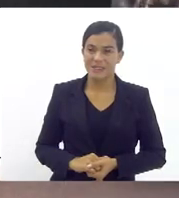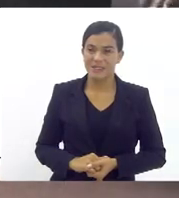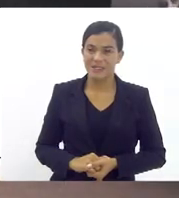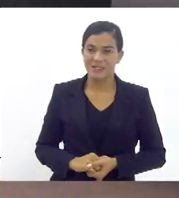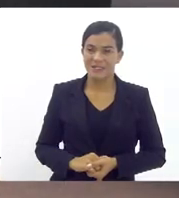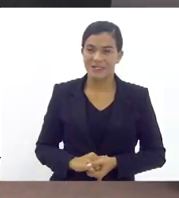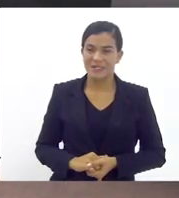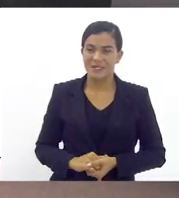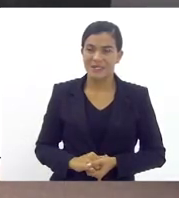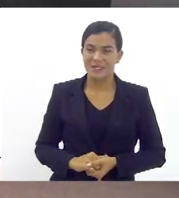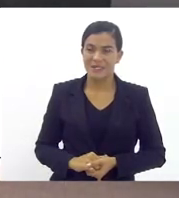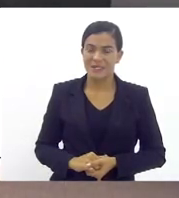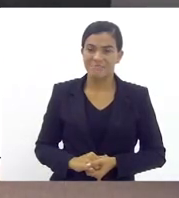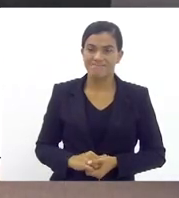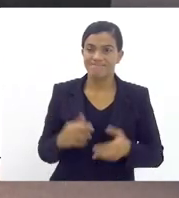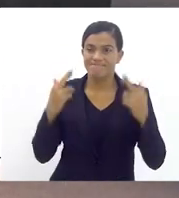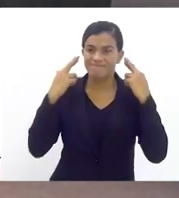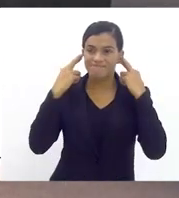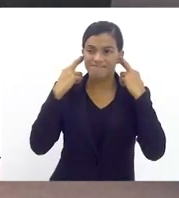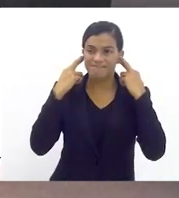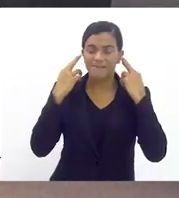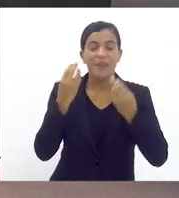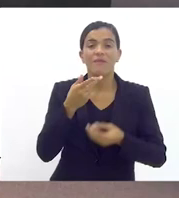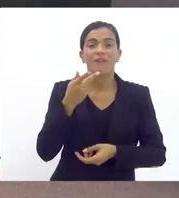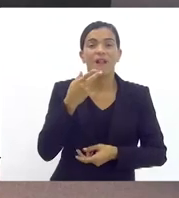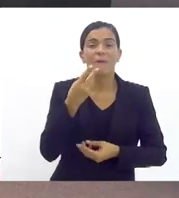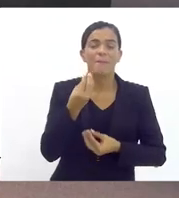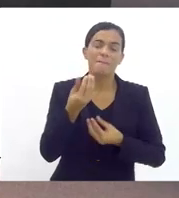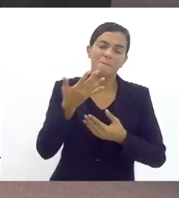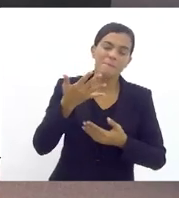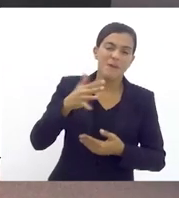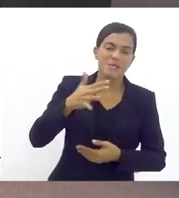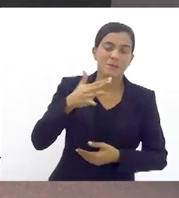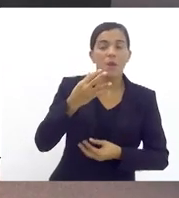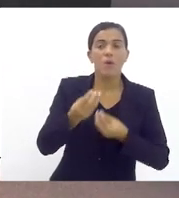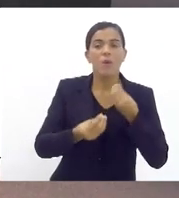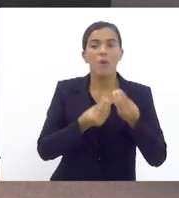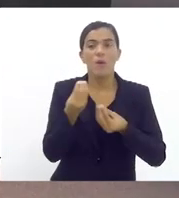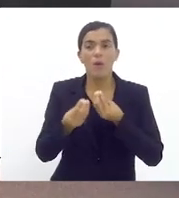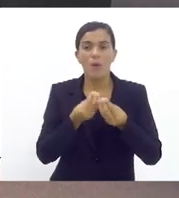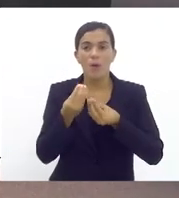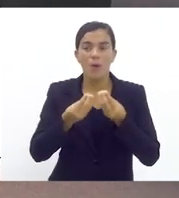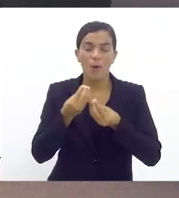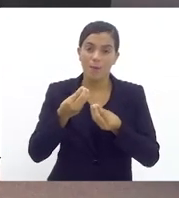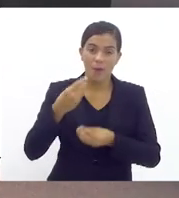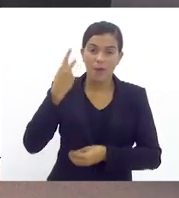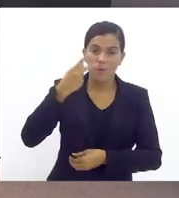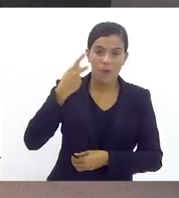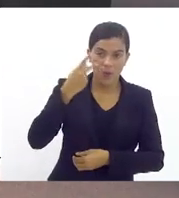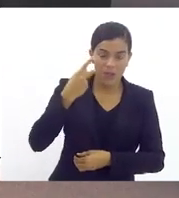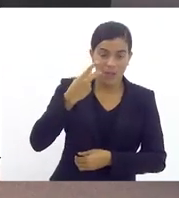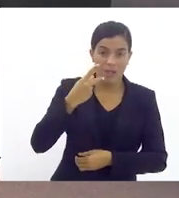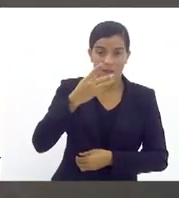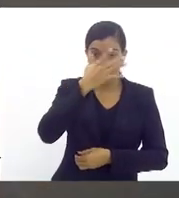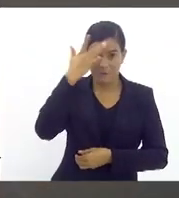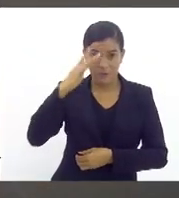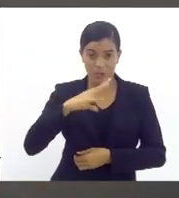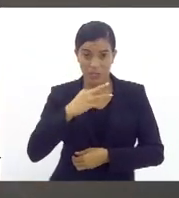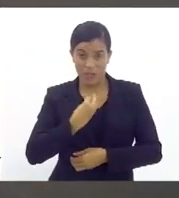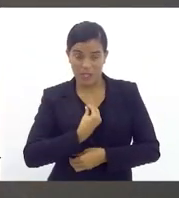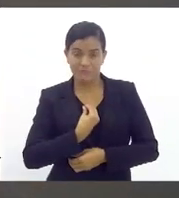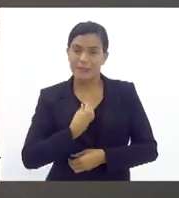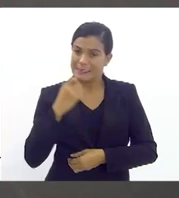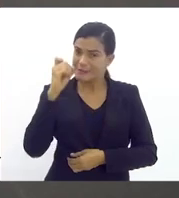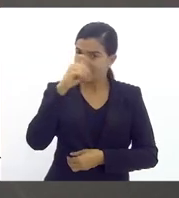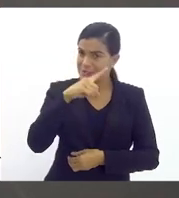obrigada. De falar mais ou menos como é que as políticas para as pessoas trans são difíceis de a gente emplacar numa